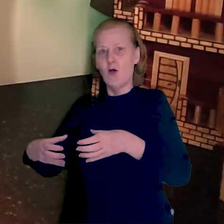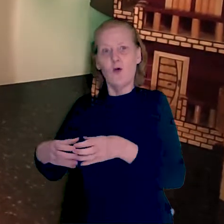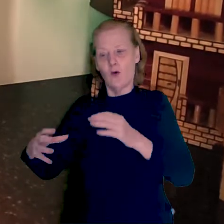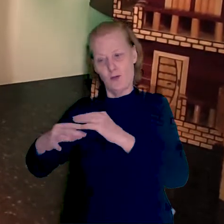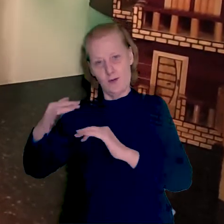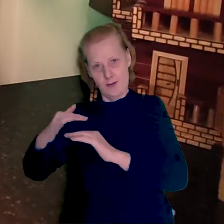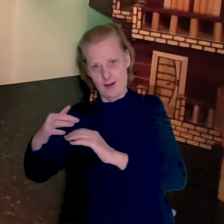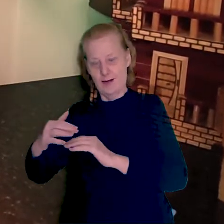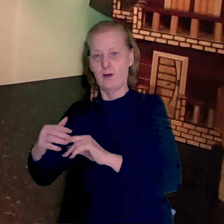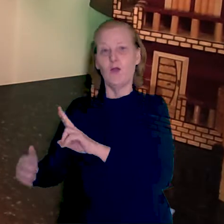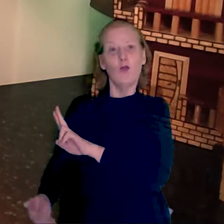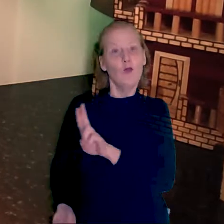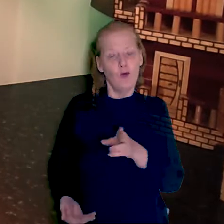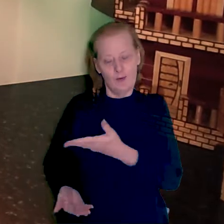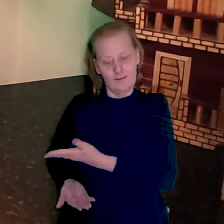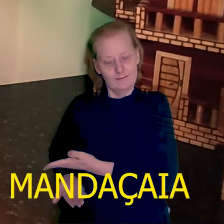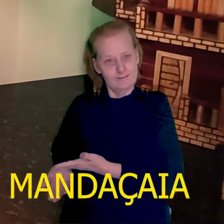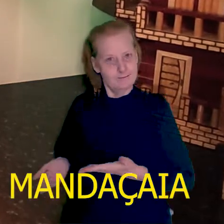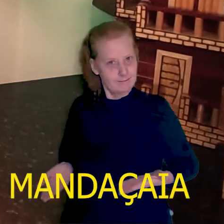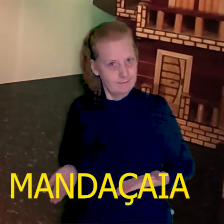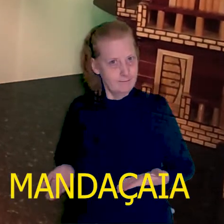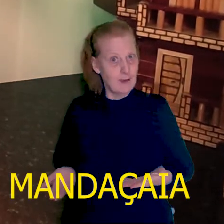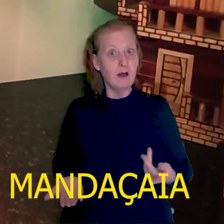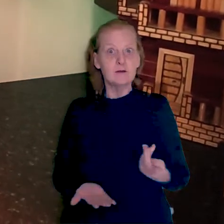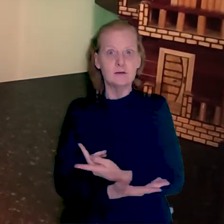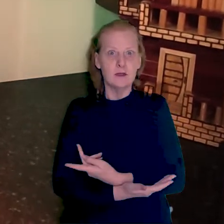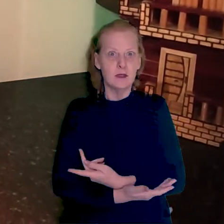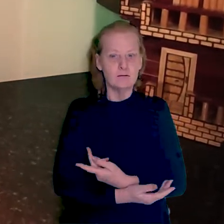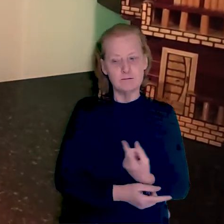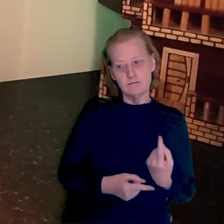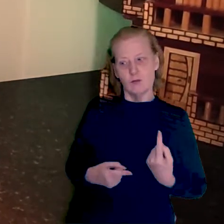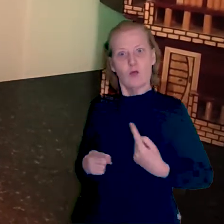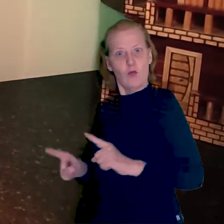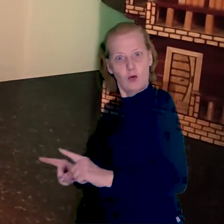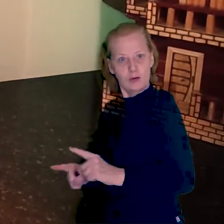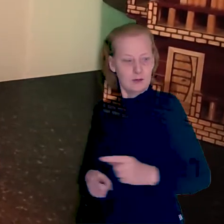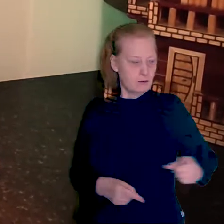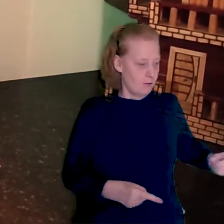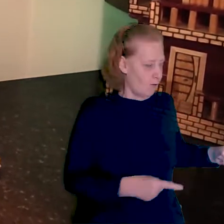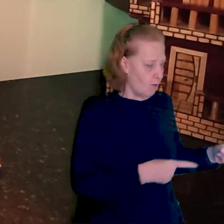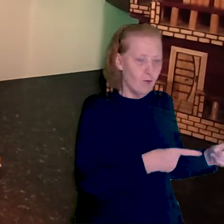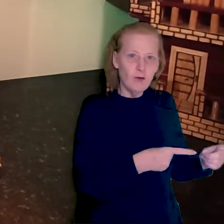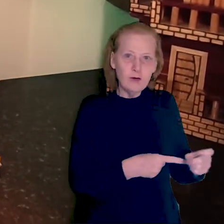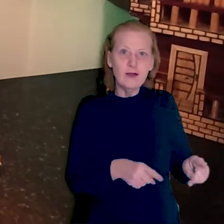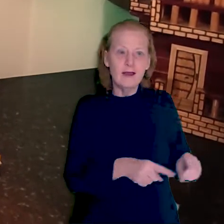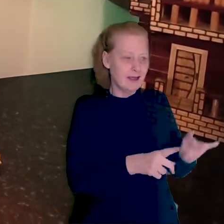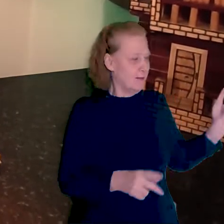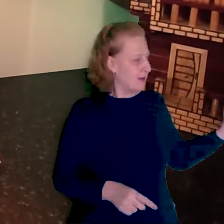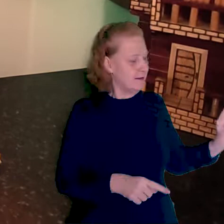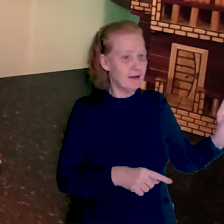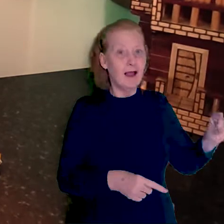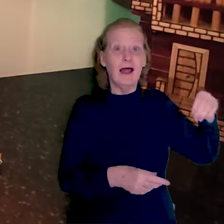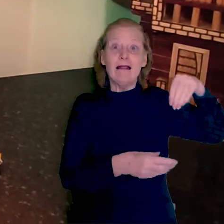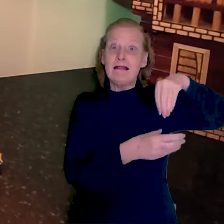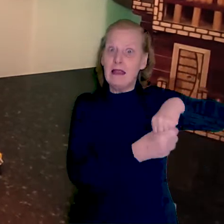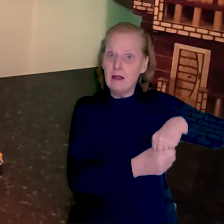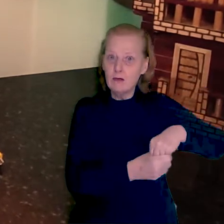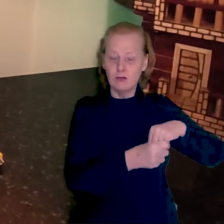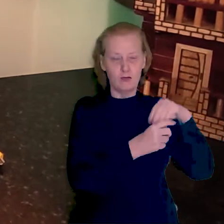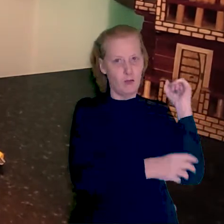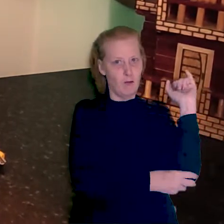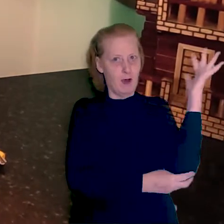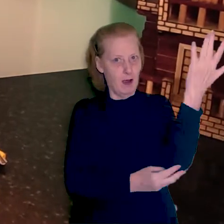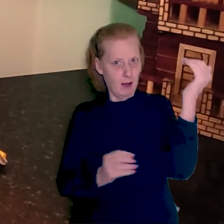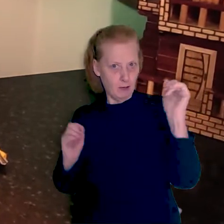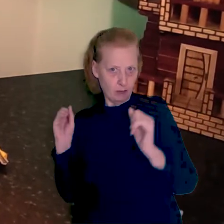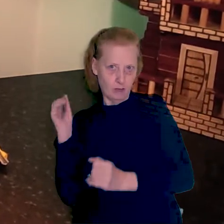mandaçaia. Essa mandaçaia sofreu um ataque de fuorídeo. Ela estava no mato, então vai ser uma